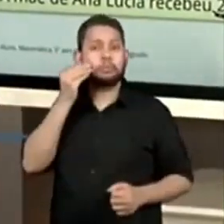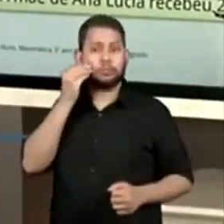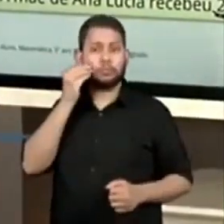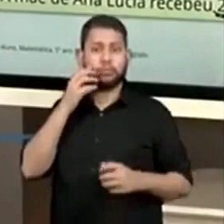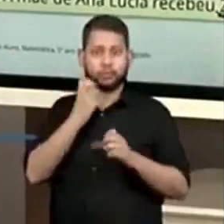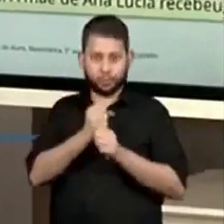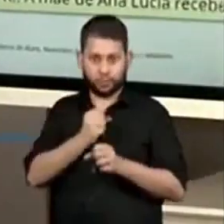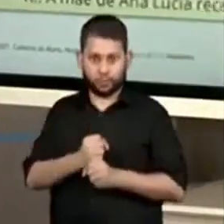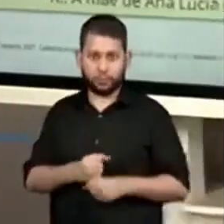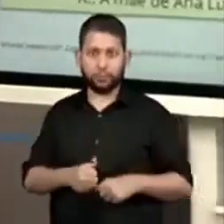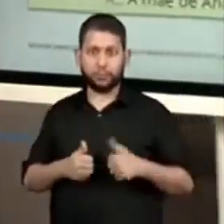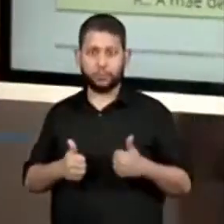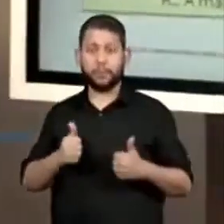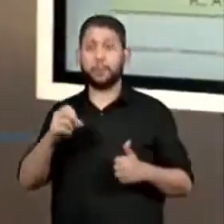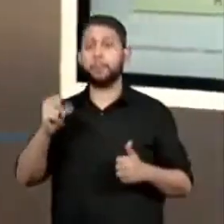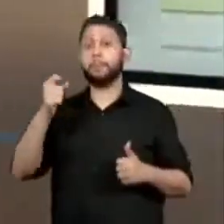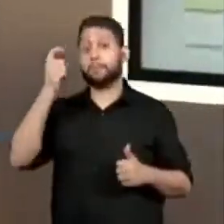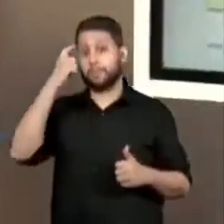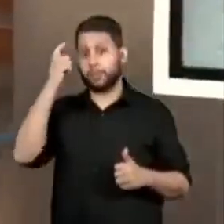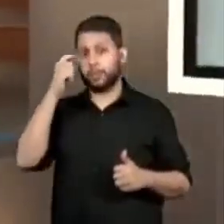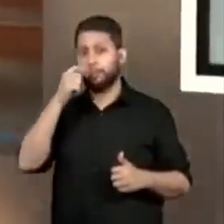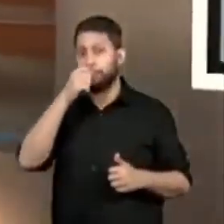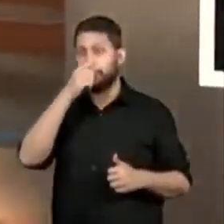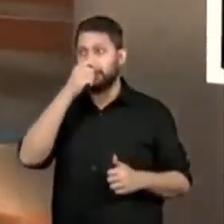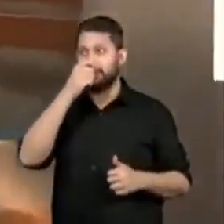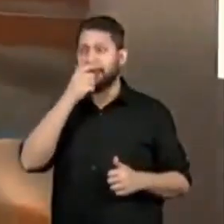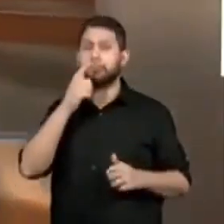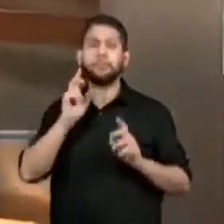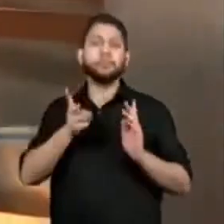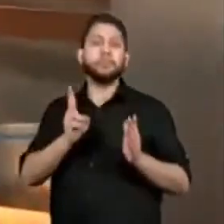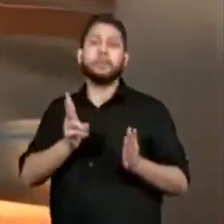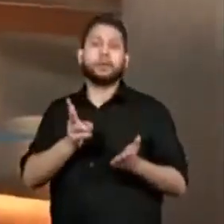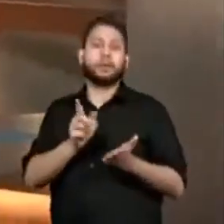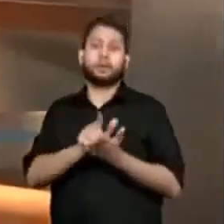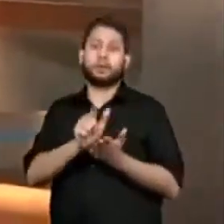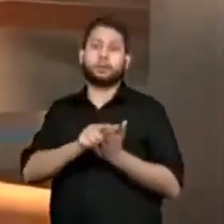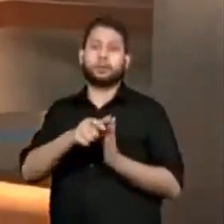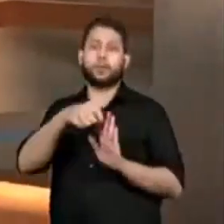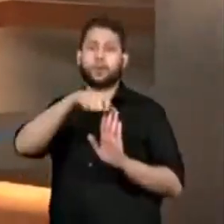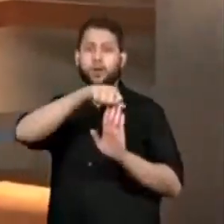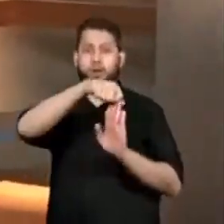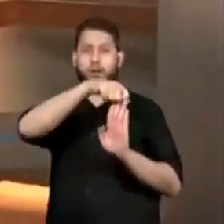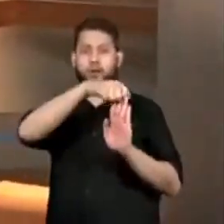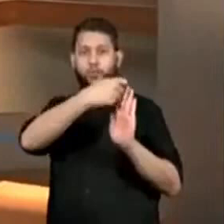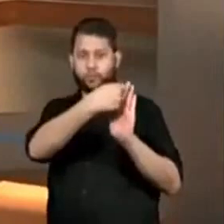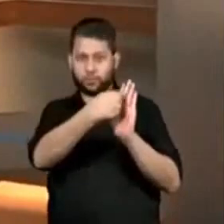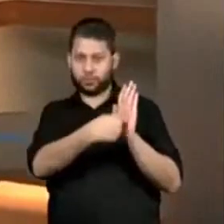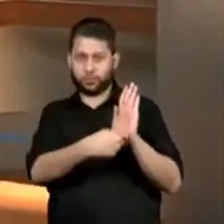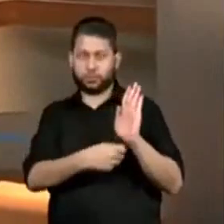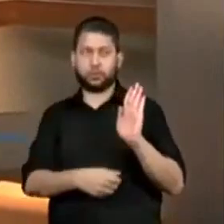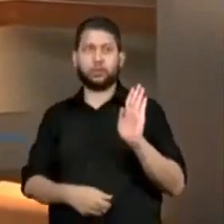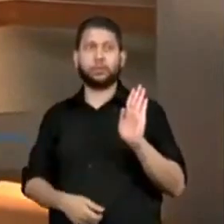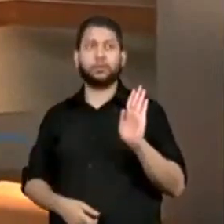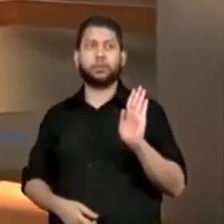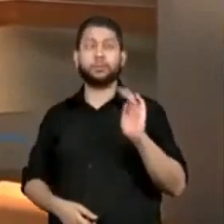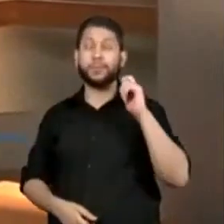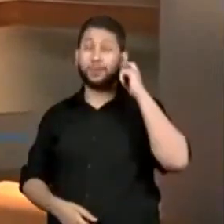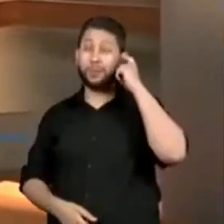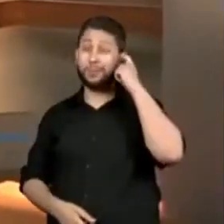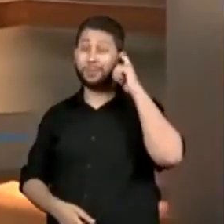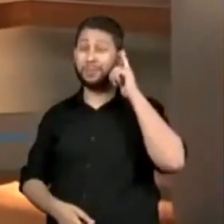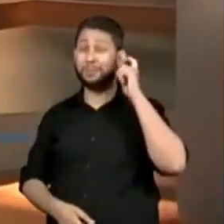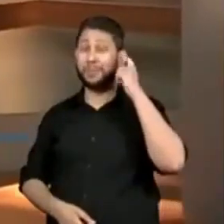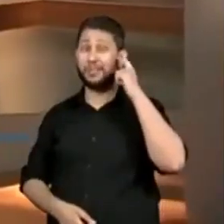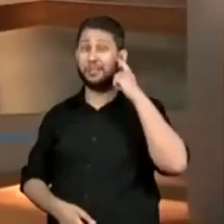cálculo Vamos pensar assim ousar a mesma folha com esse passo da eu vou fazer uma divisão aqui